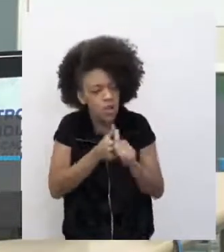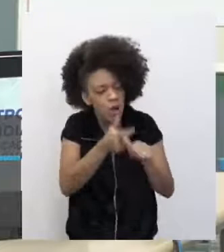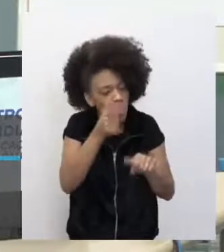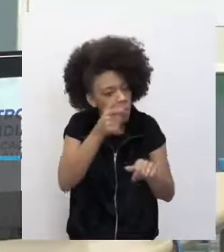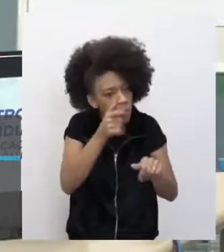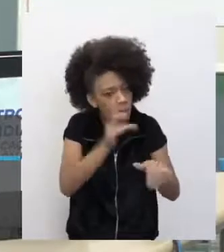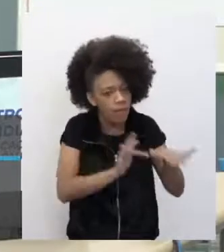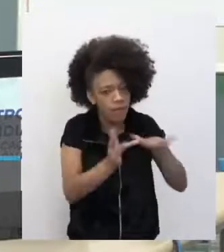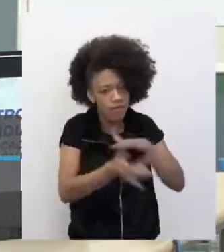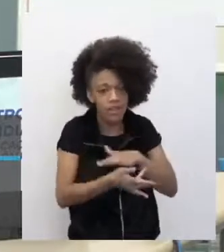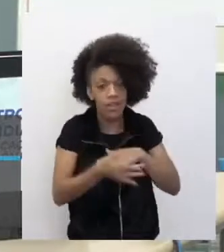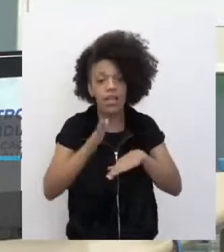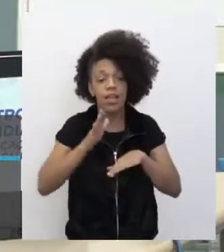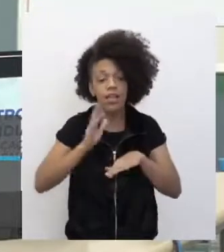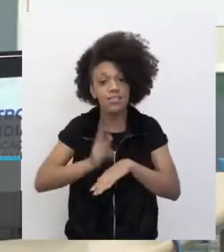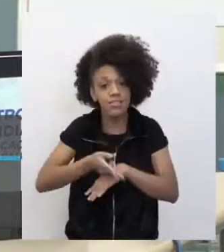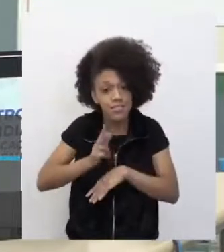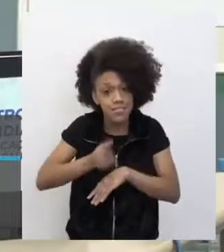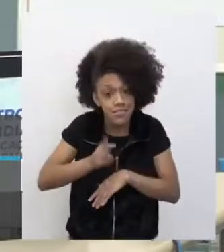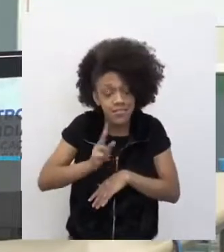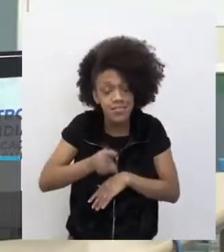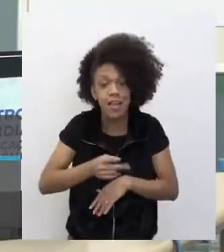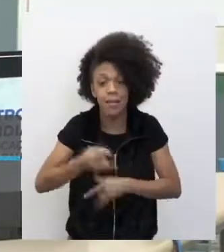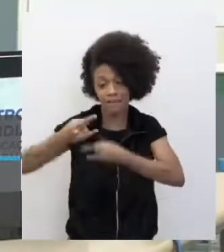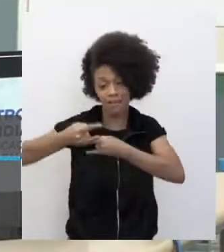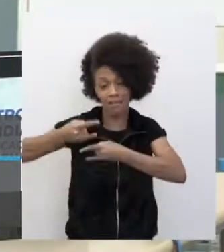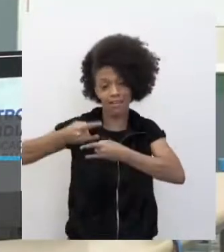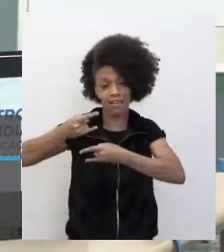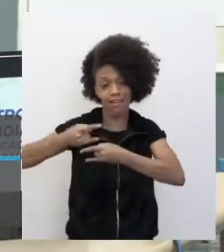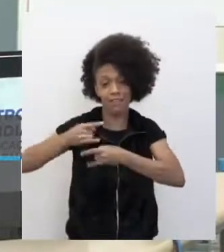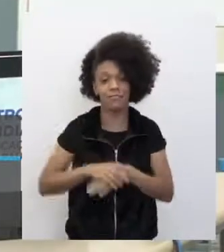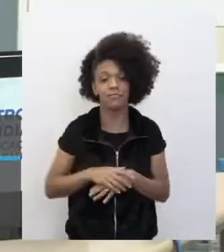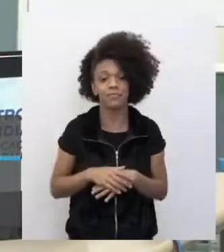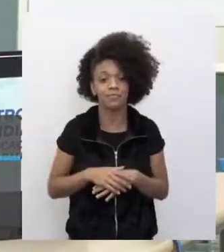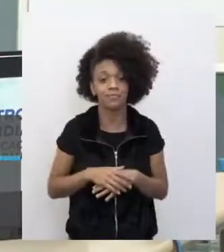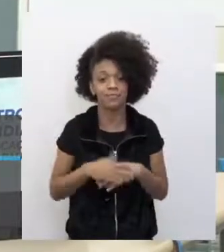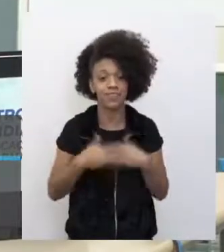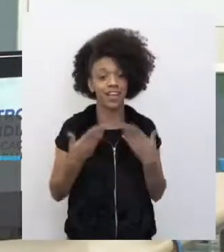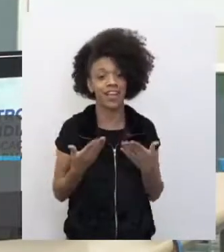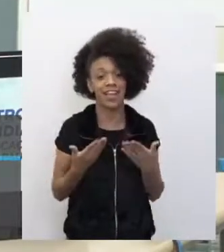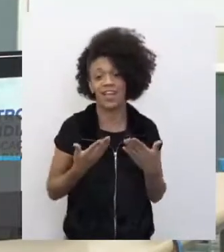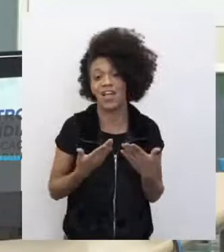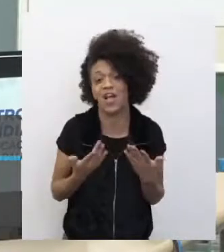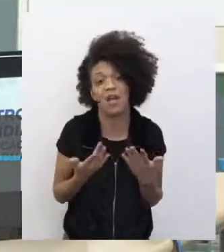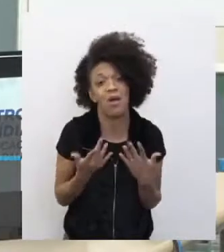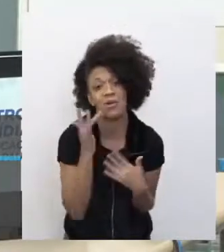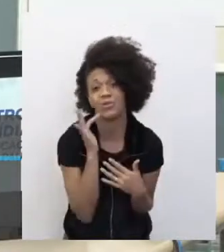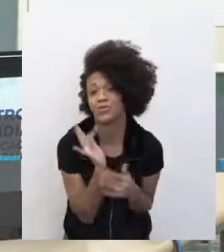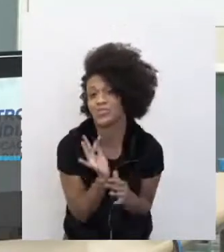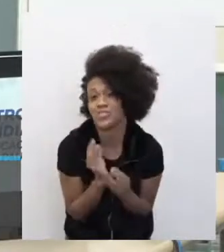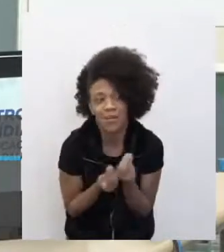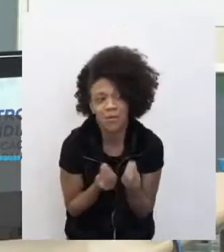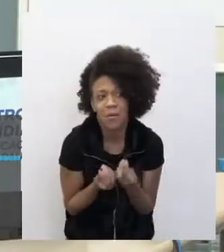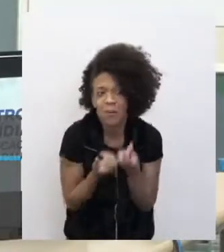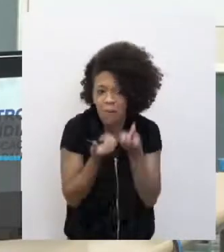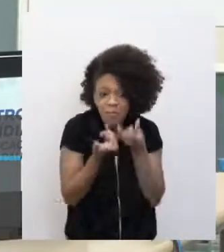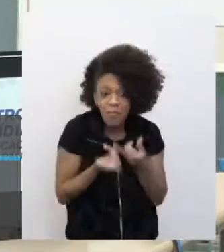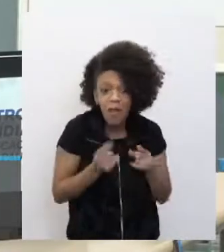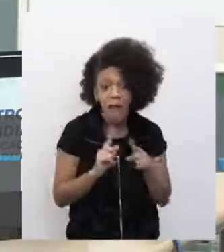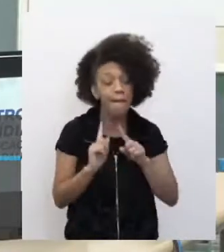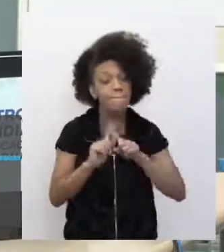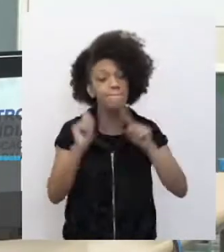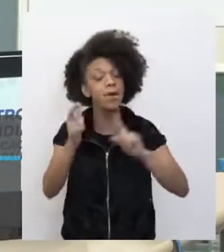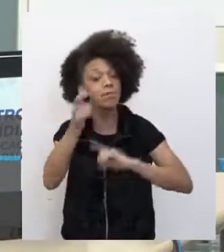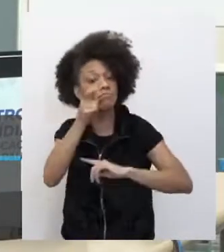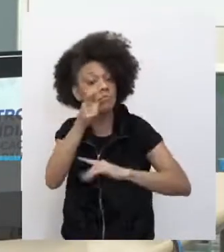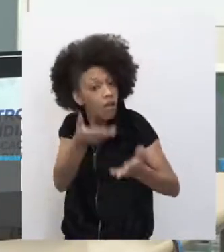sempre faz lives lá com o PC. Eu nem vou aqui, que eu não tenho lugar de fala para falar sobre isso, não é? Mas o que é